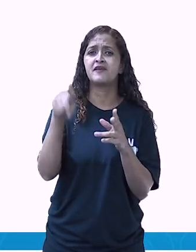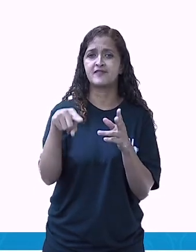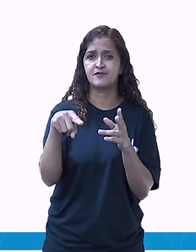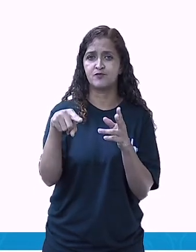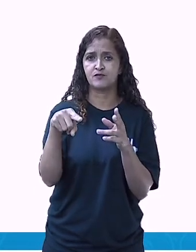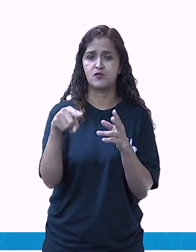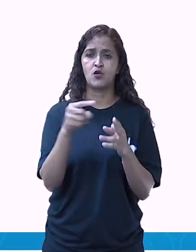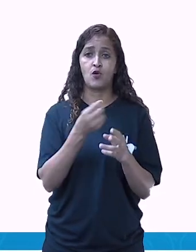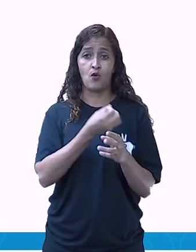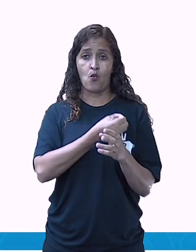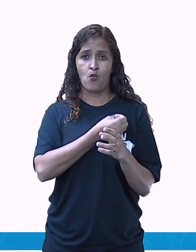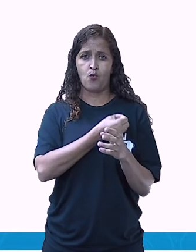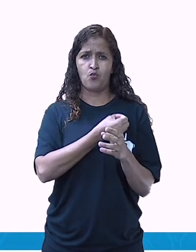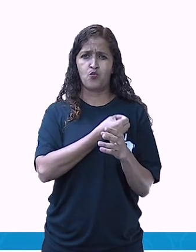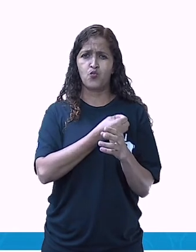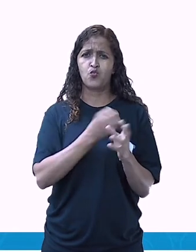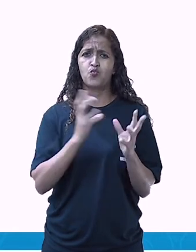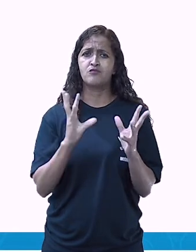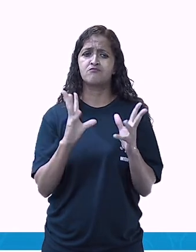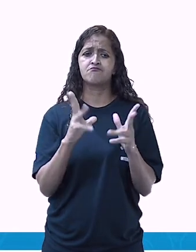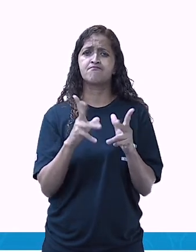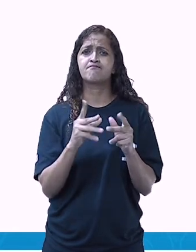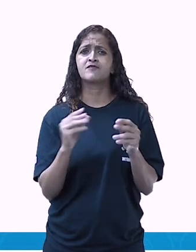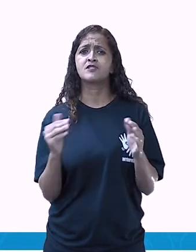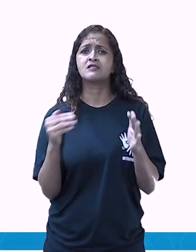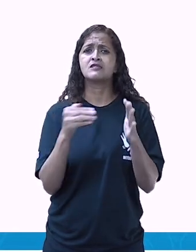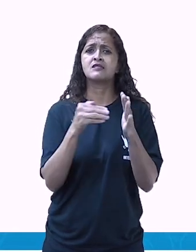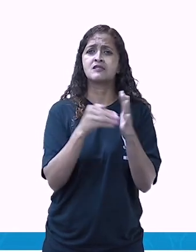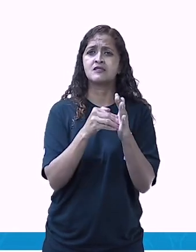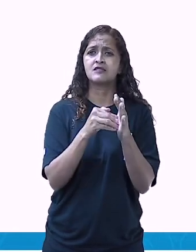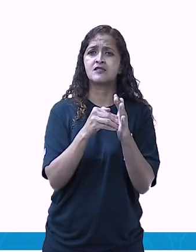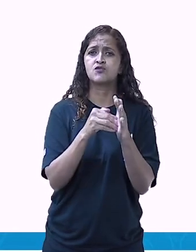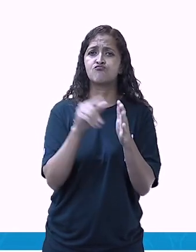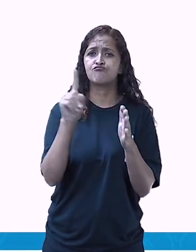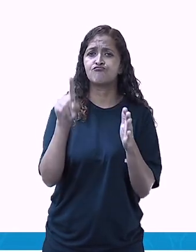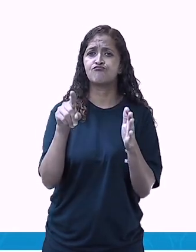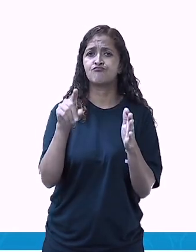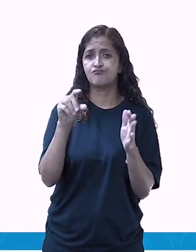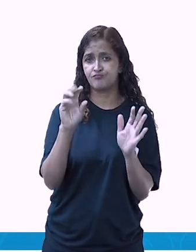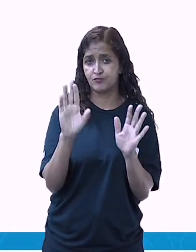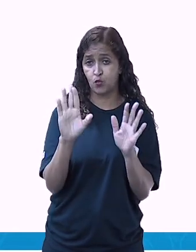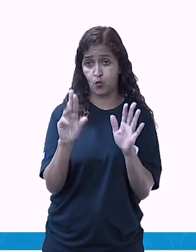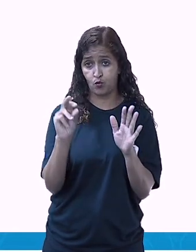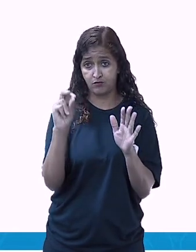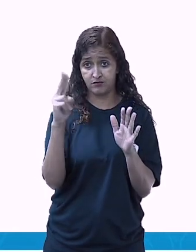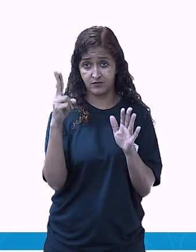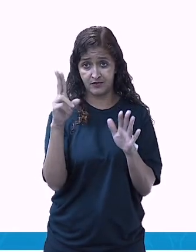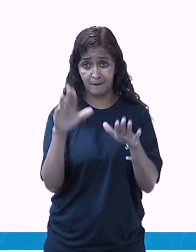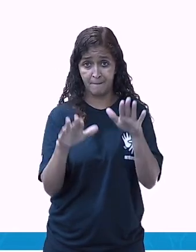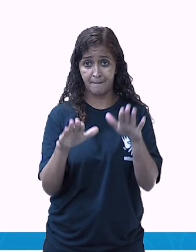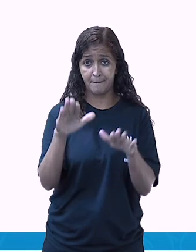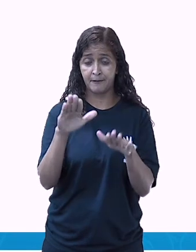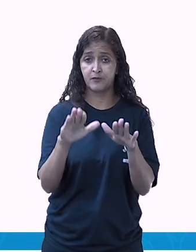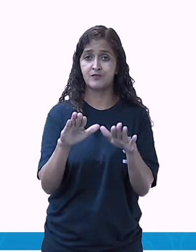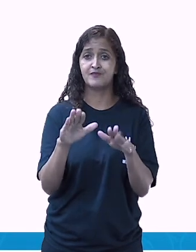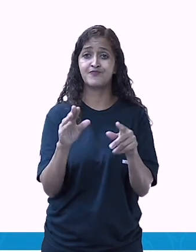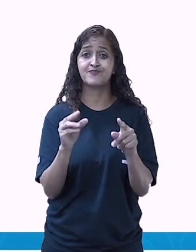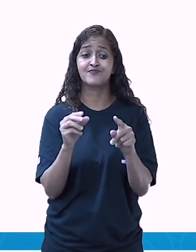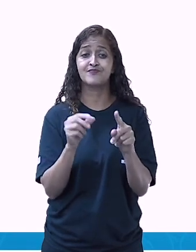Ímpar são todos os números terminados, ou seja, que